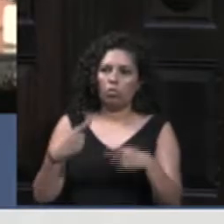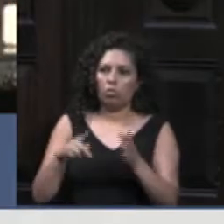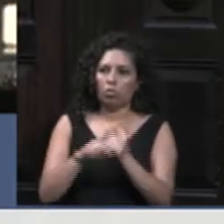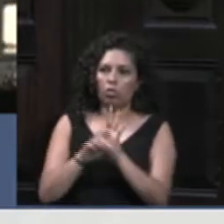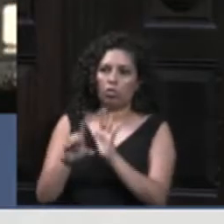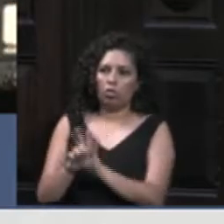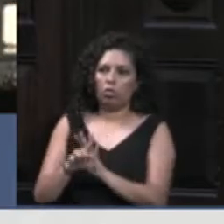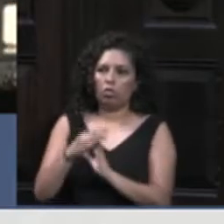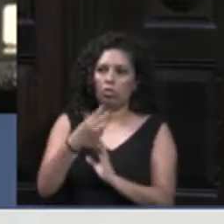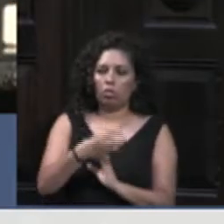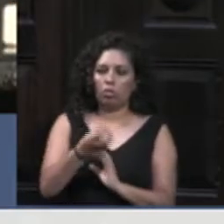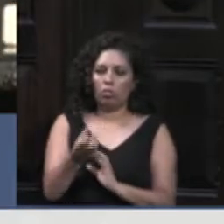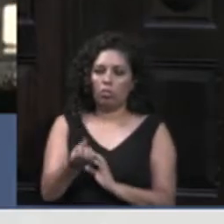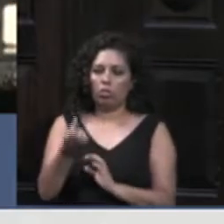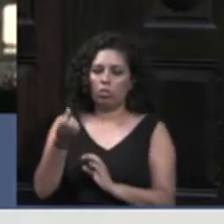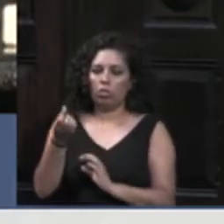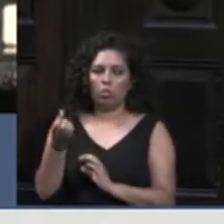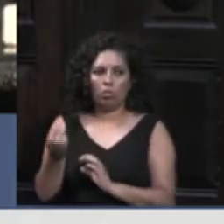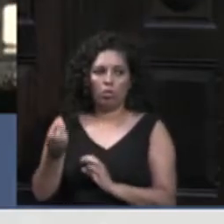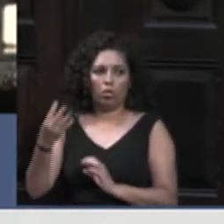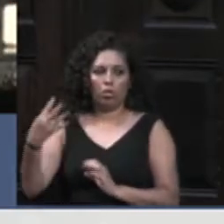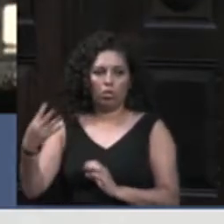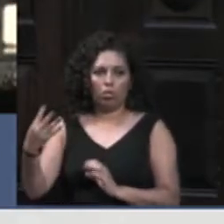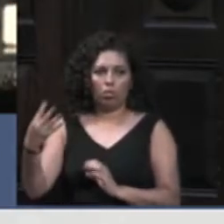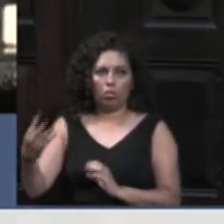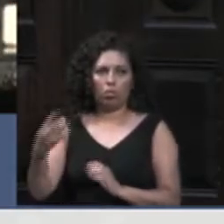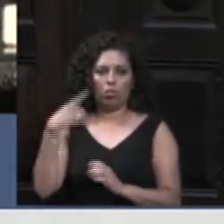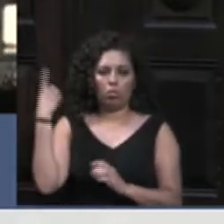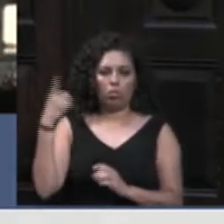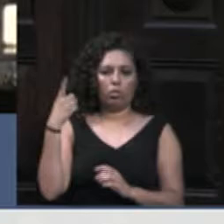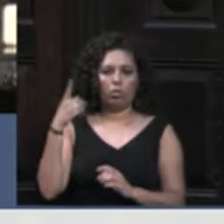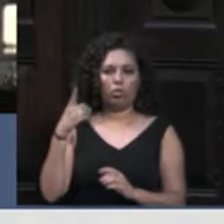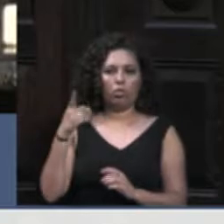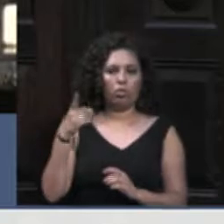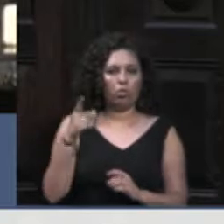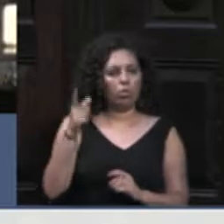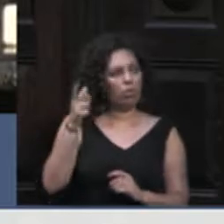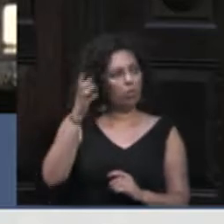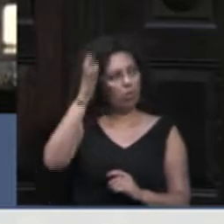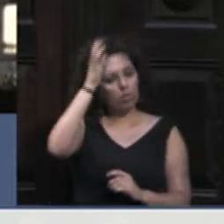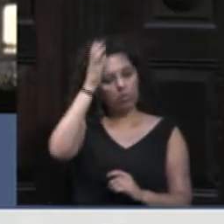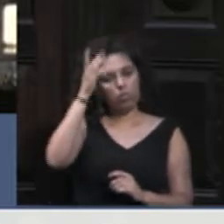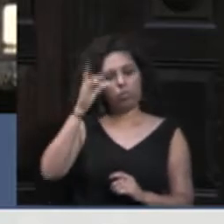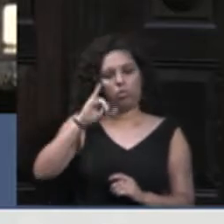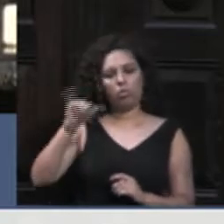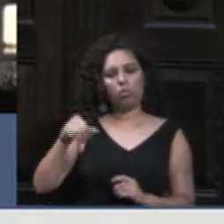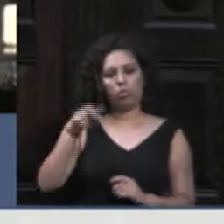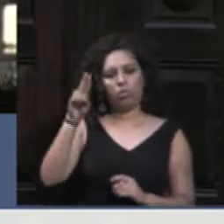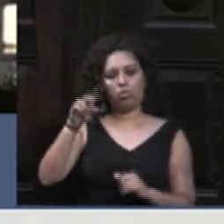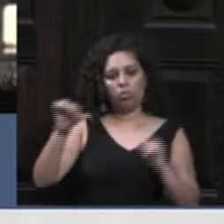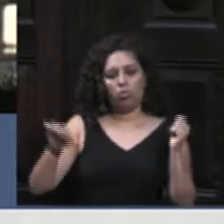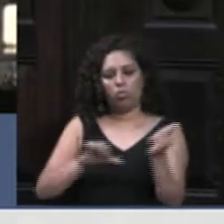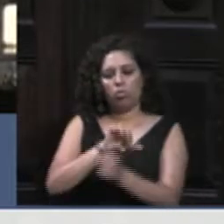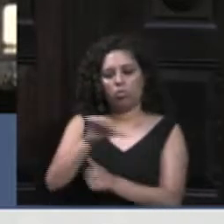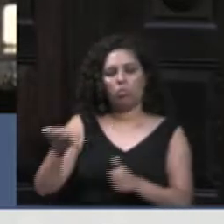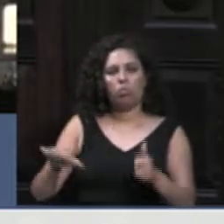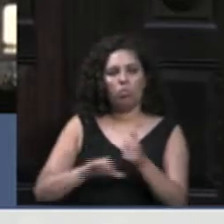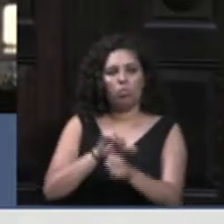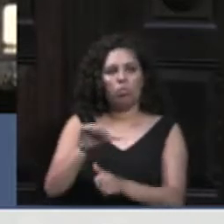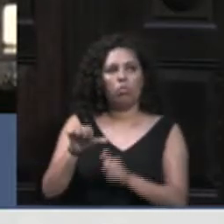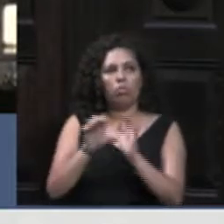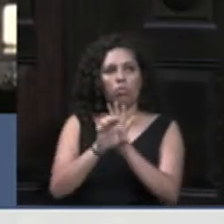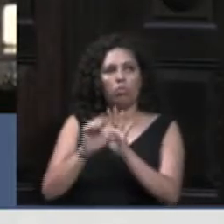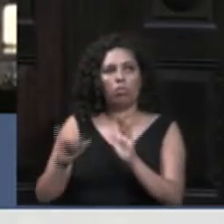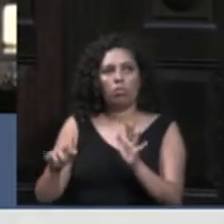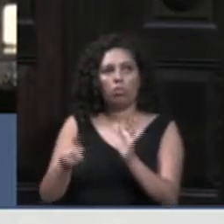Lei 3664, de 2017, de autoria da deputada Tia Ju, que altera a Lei 5.645, de 2010, e inclui no calendário oficial do Estado do